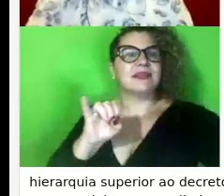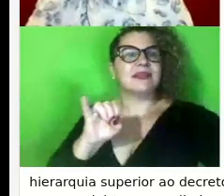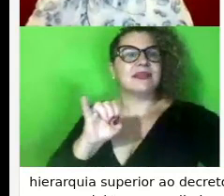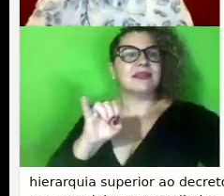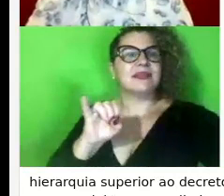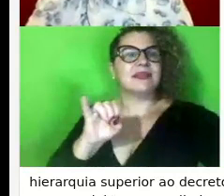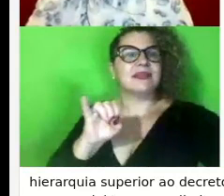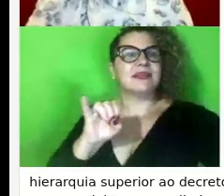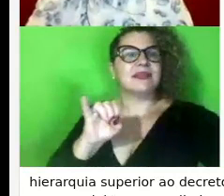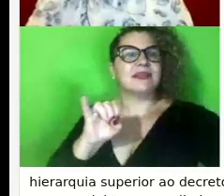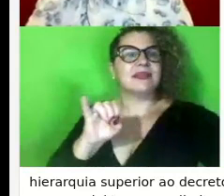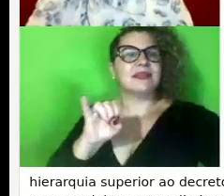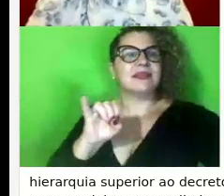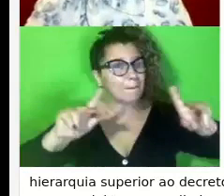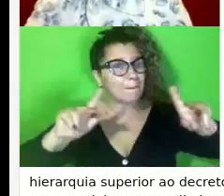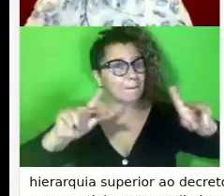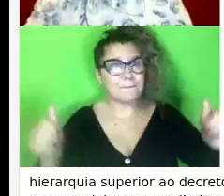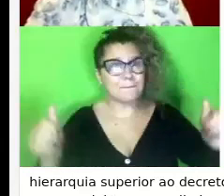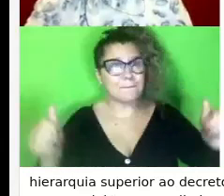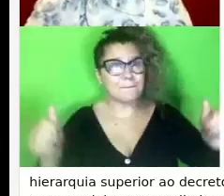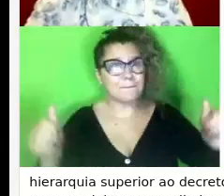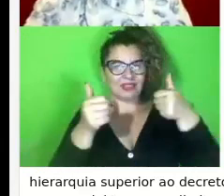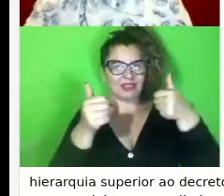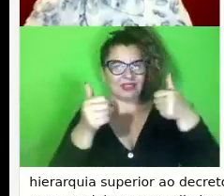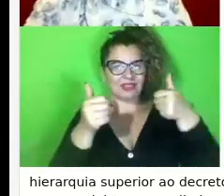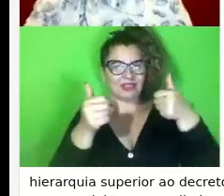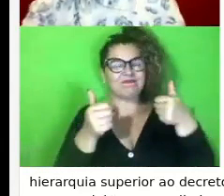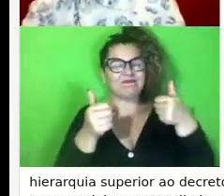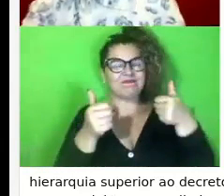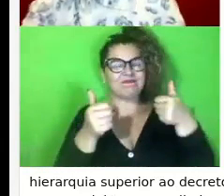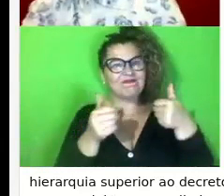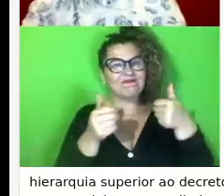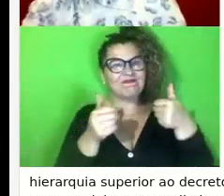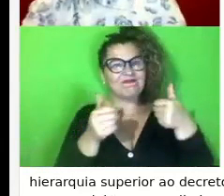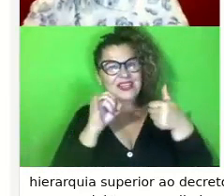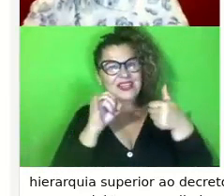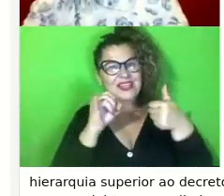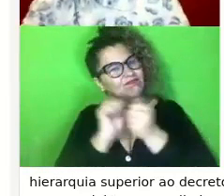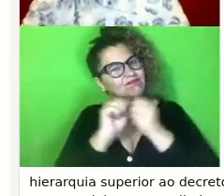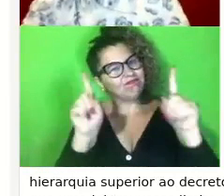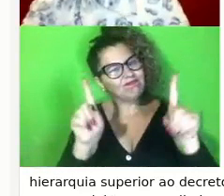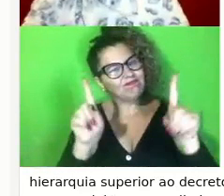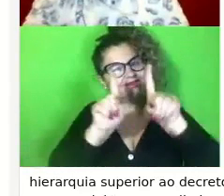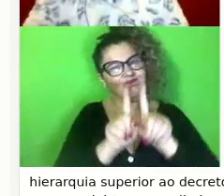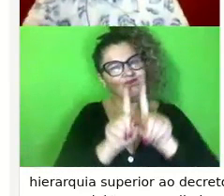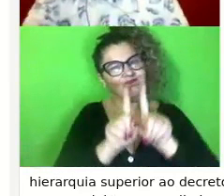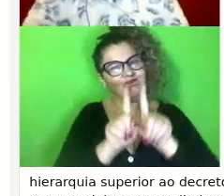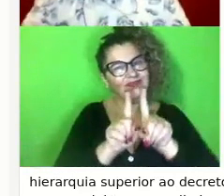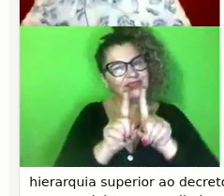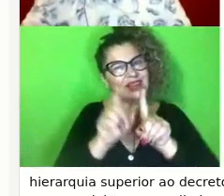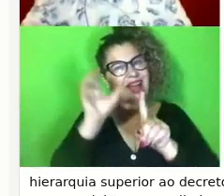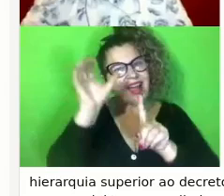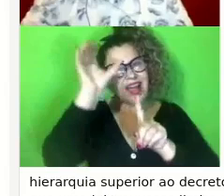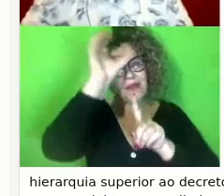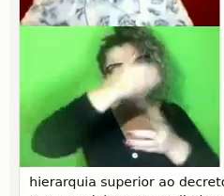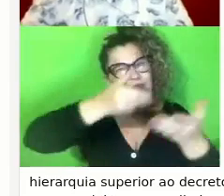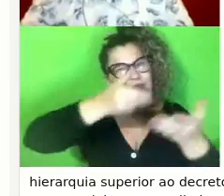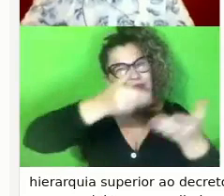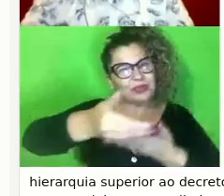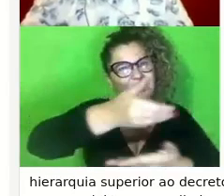Quanto mais a gente está com o outro, a gente aprende com o outro e o outro aprende com a gente. Então, é isso. São